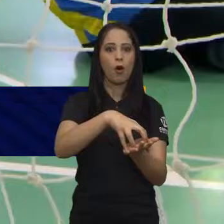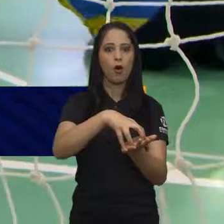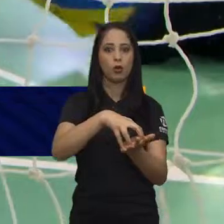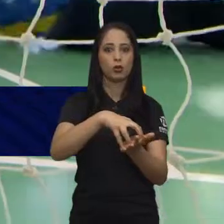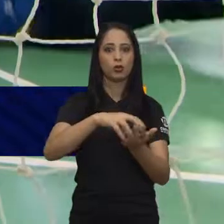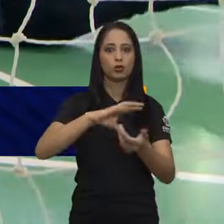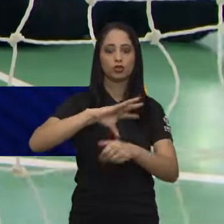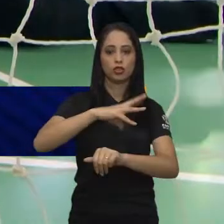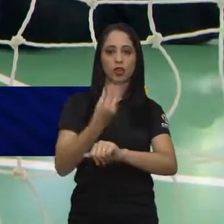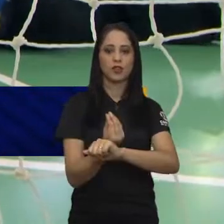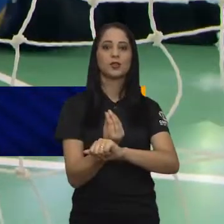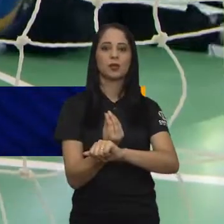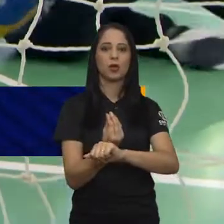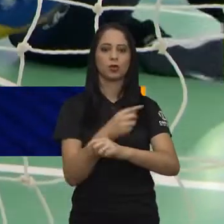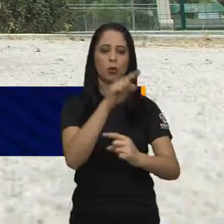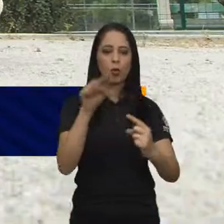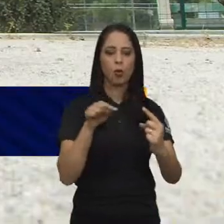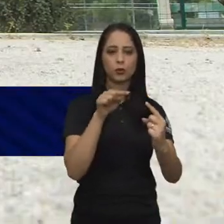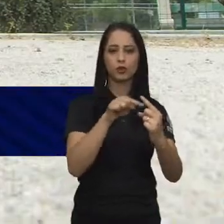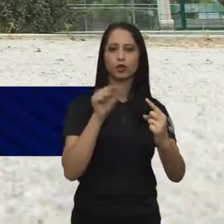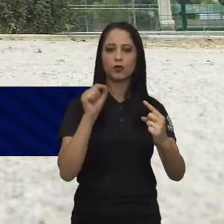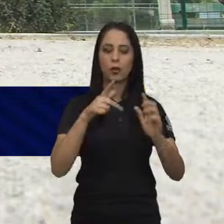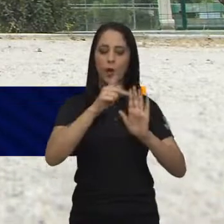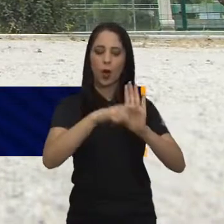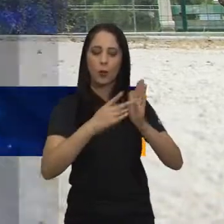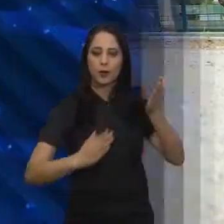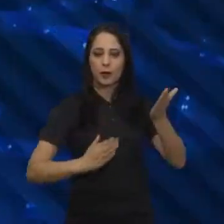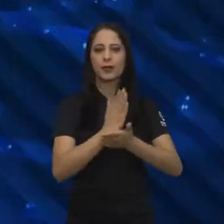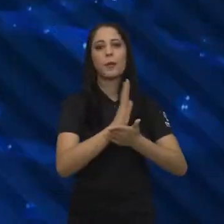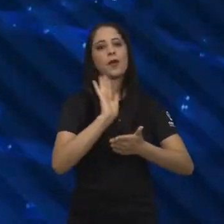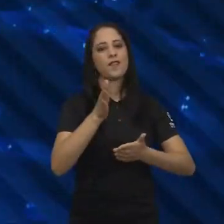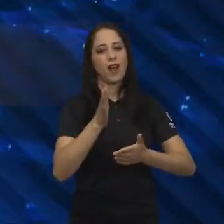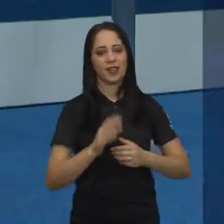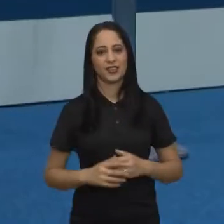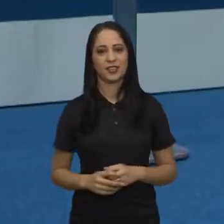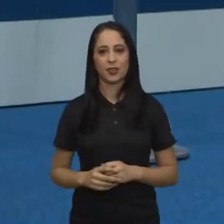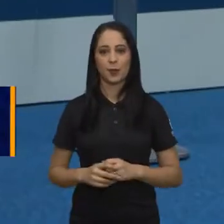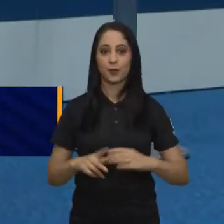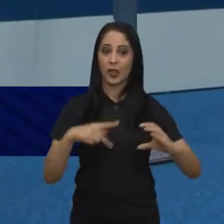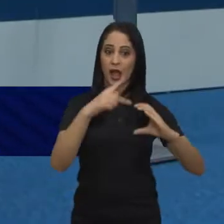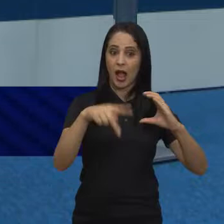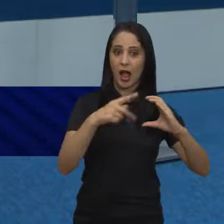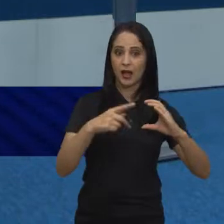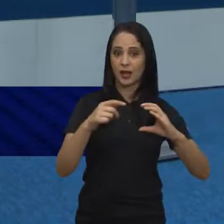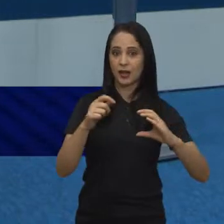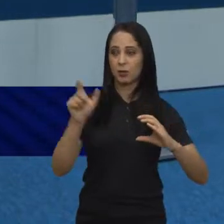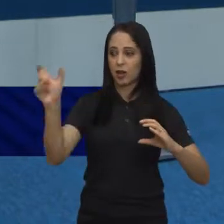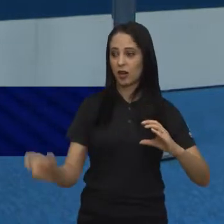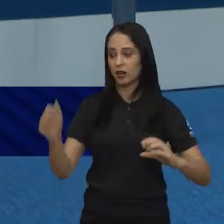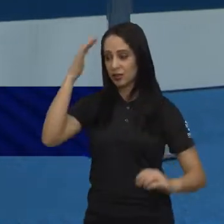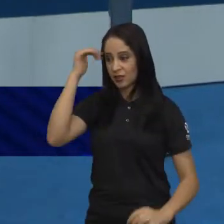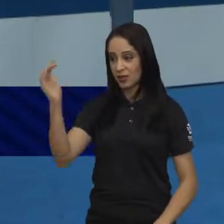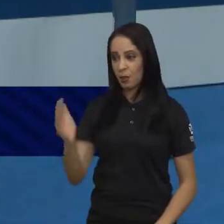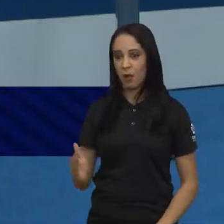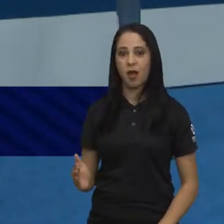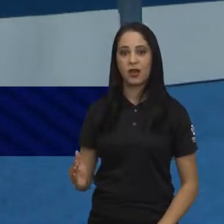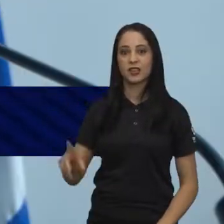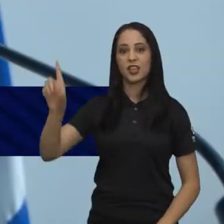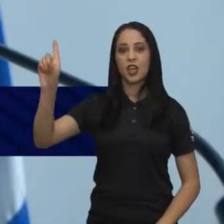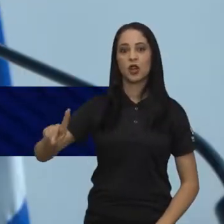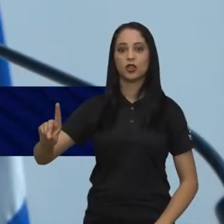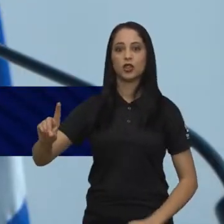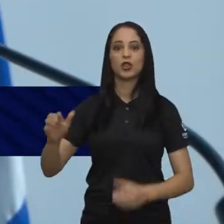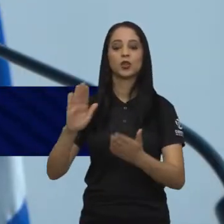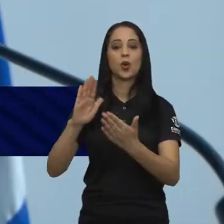paradesporto esse objetivo de um projeto aprovado pelos vereadores Câmara homenageia o atual diretor da Escola do Senai de